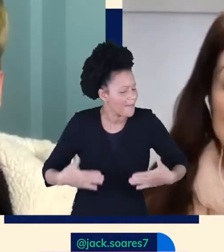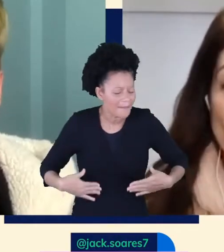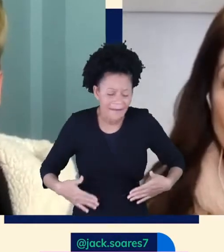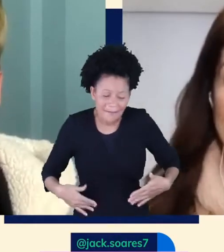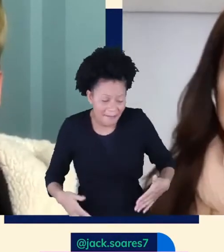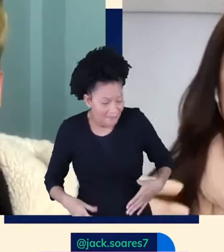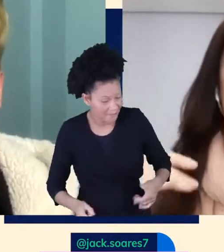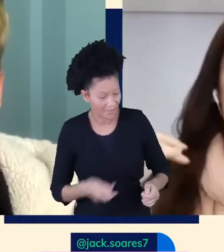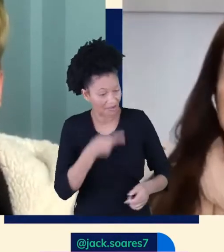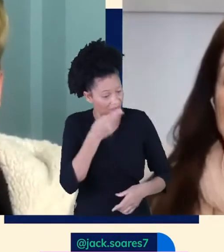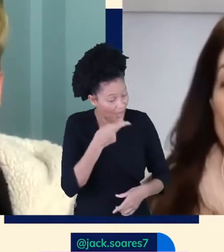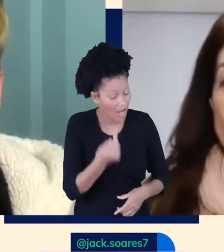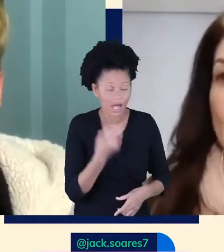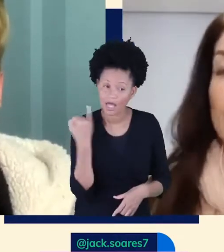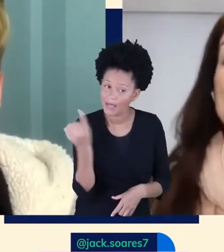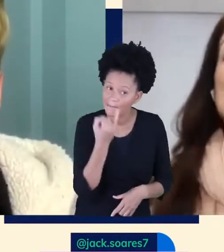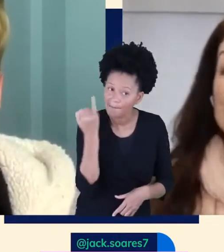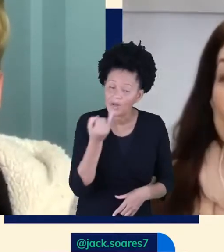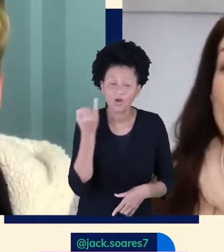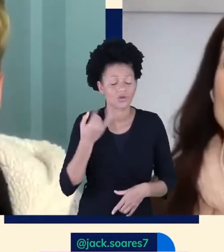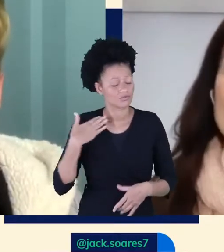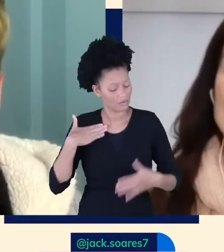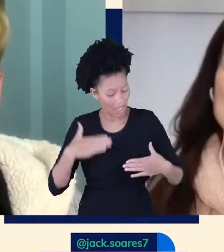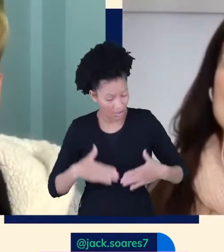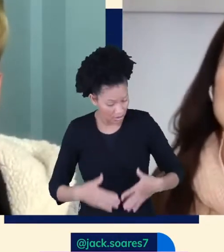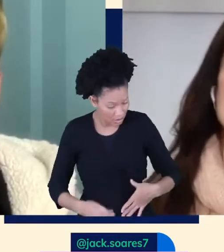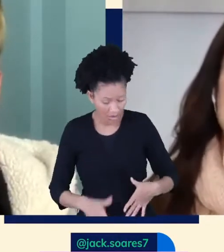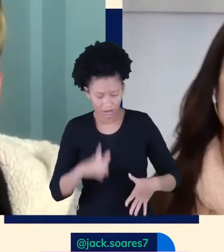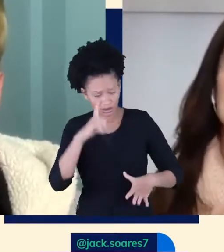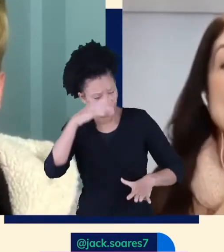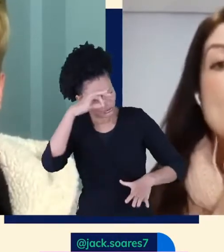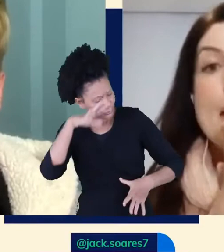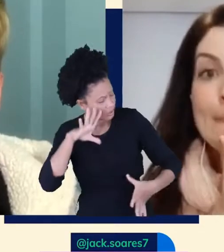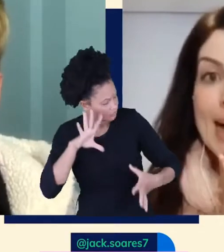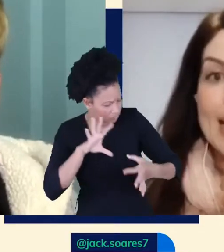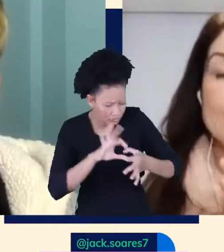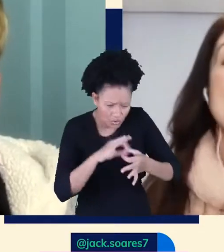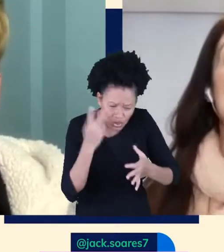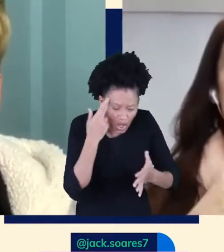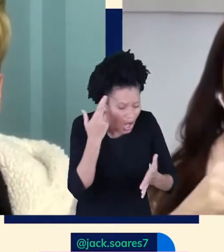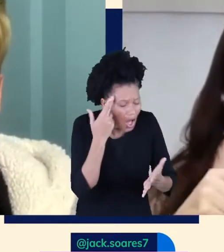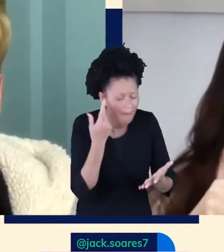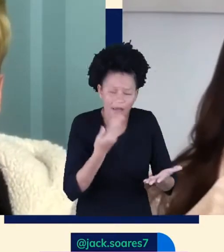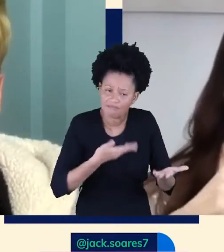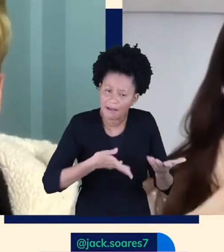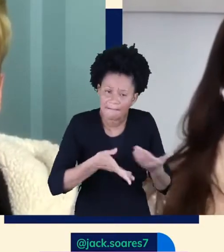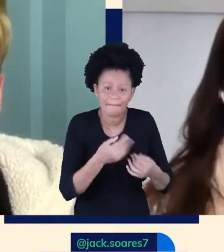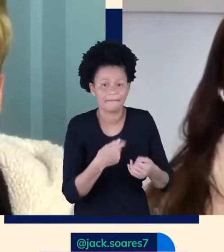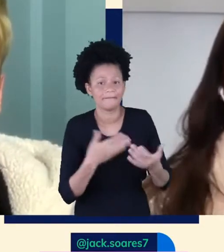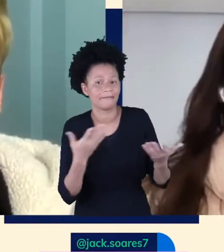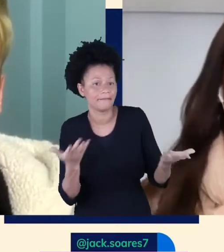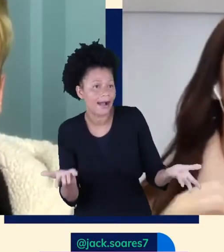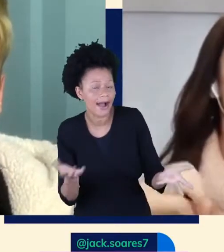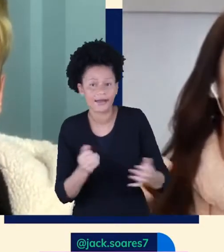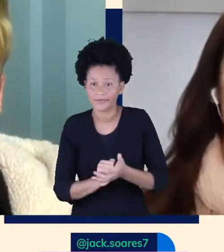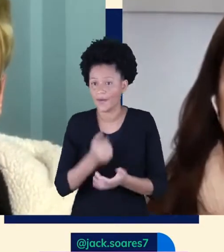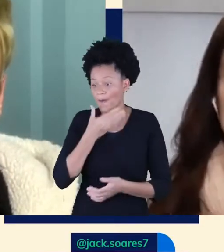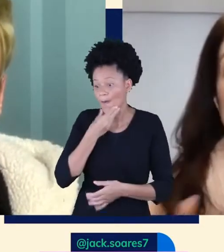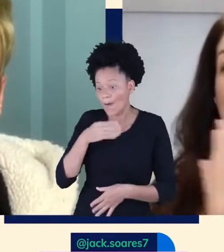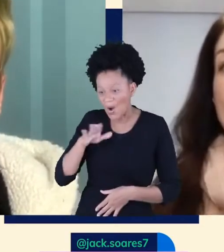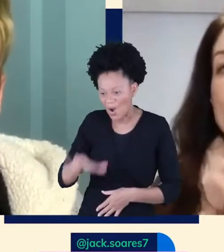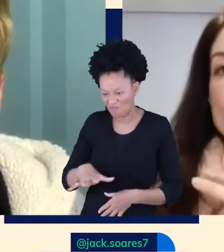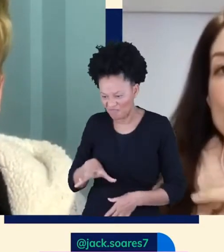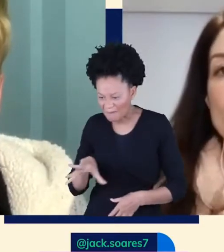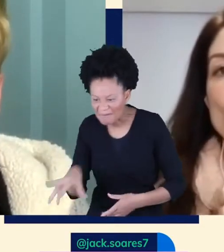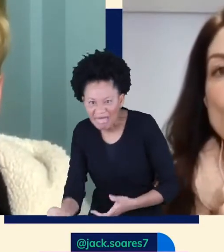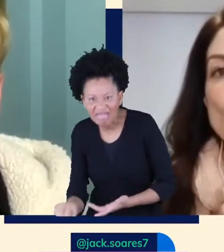uma parte importante, que é do corpo dele, que tudo bem falar sobre essas partes, mas ficar expondo, né, no caso do menino, ficar pegando